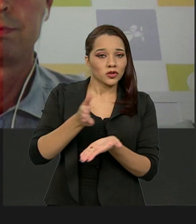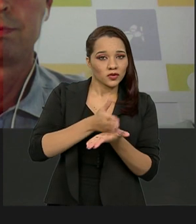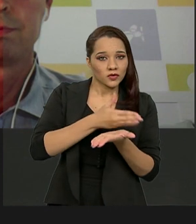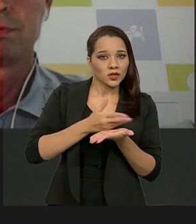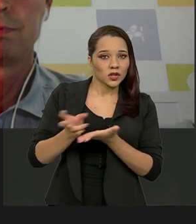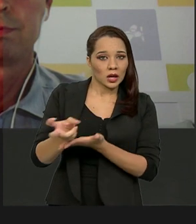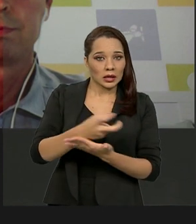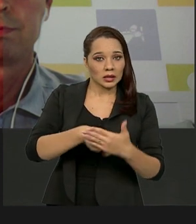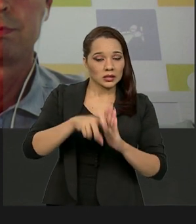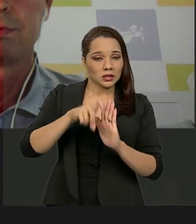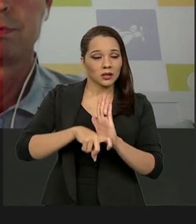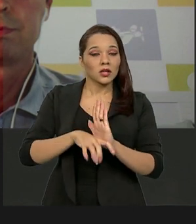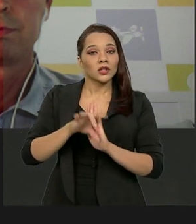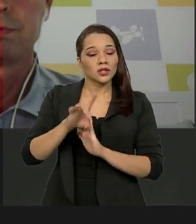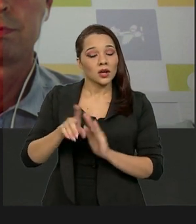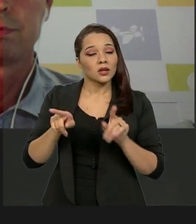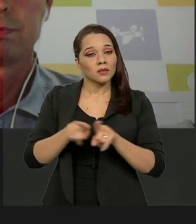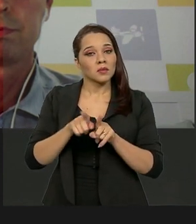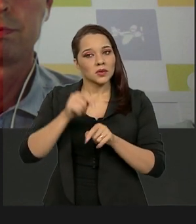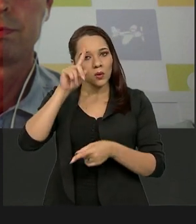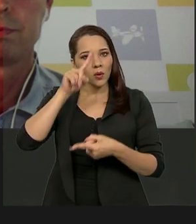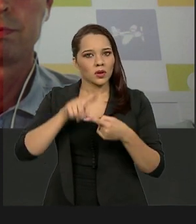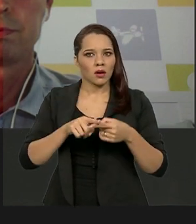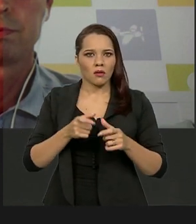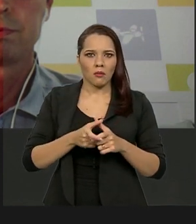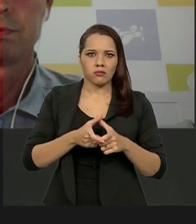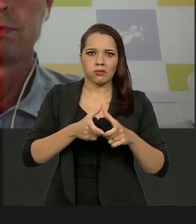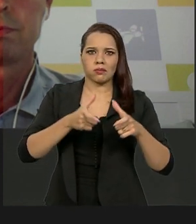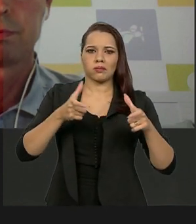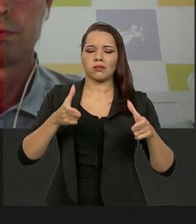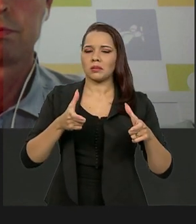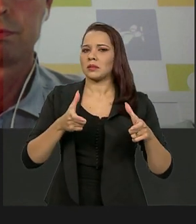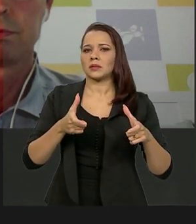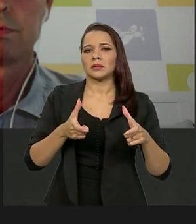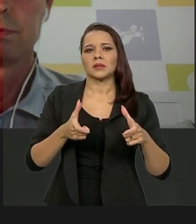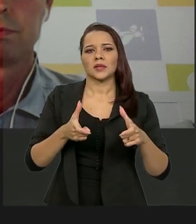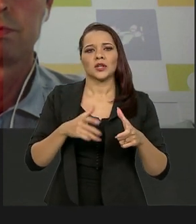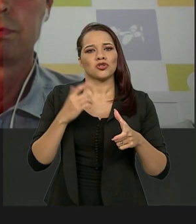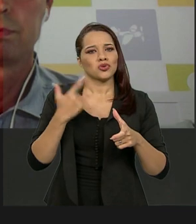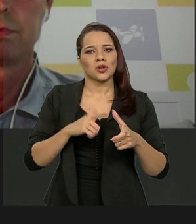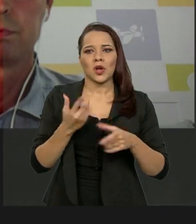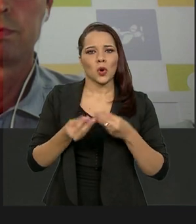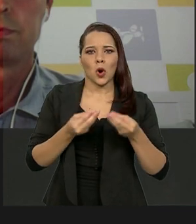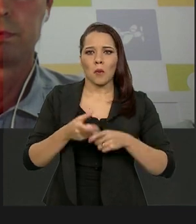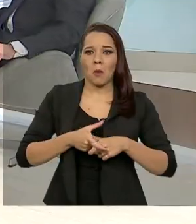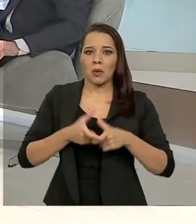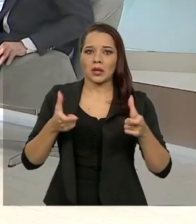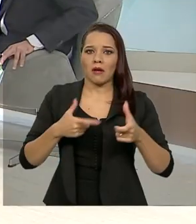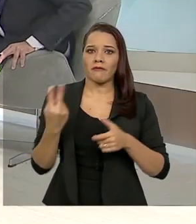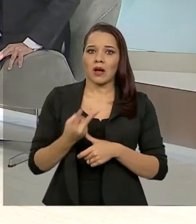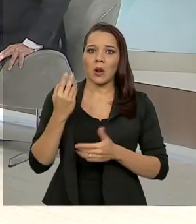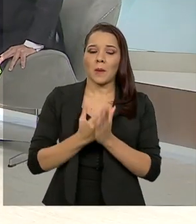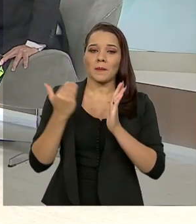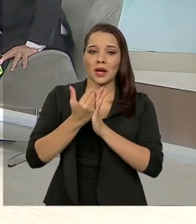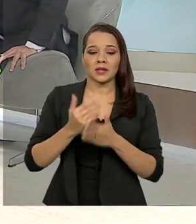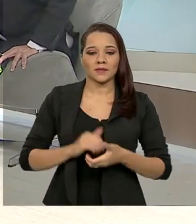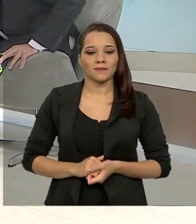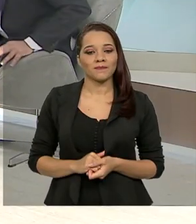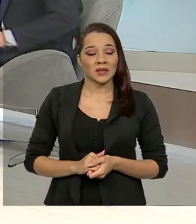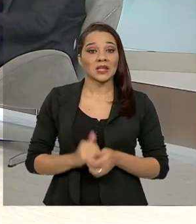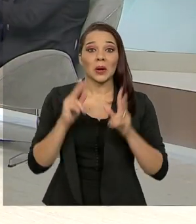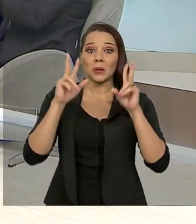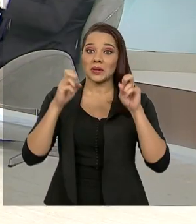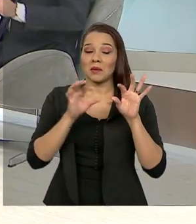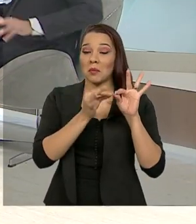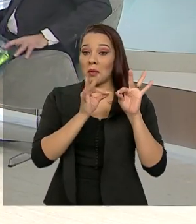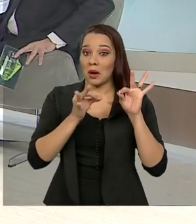mas nós não podemos concordar com o aumento da carga tributária. Não tem mais espaço para isso. O assunto é muito instigante,